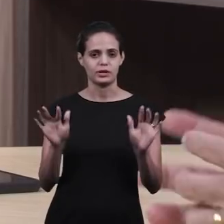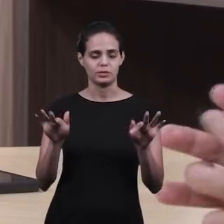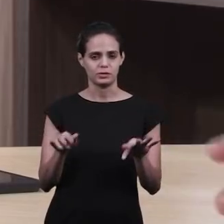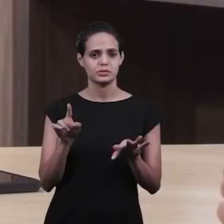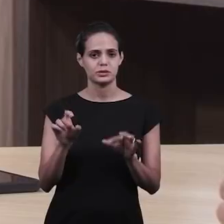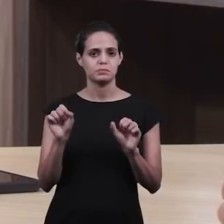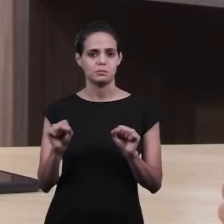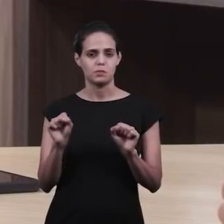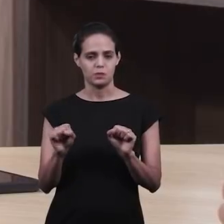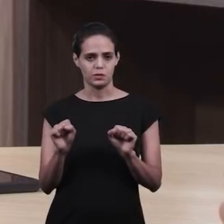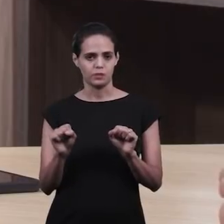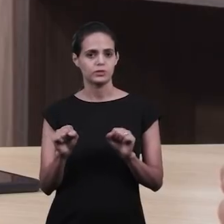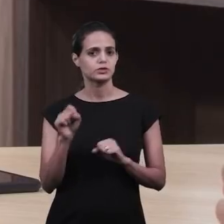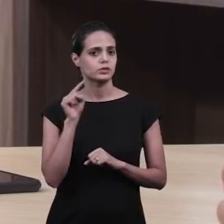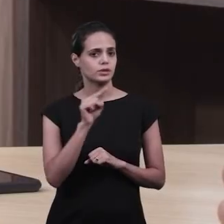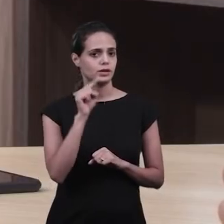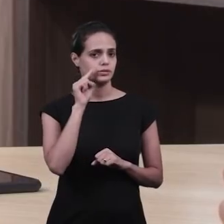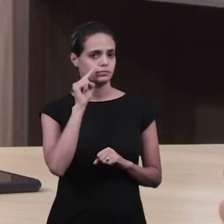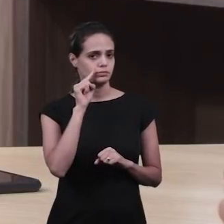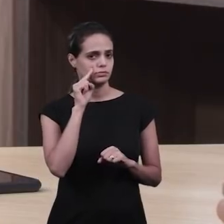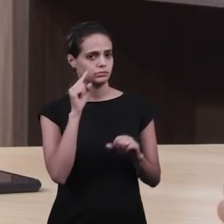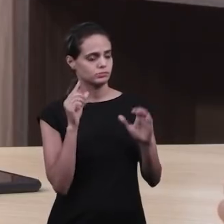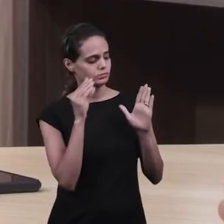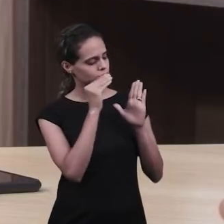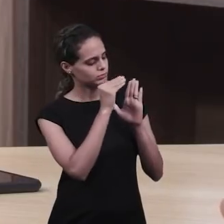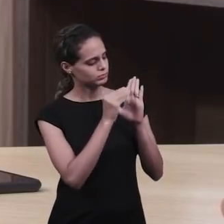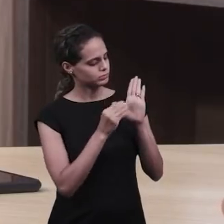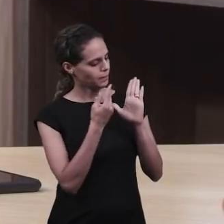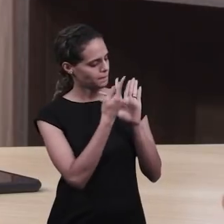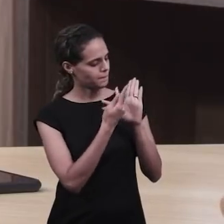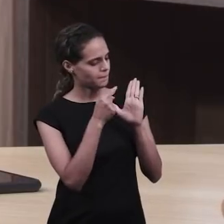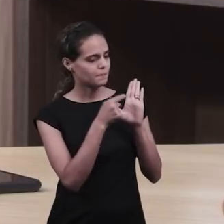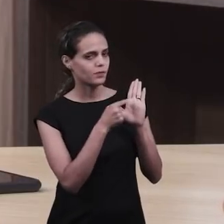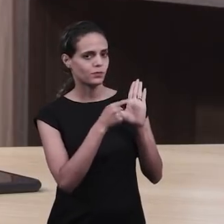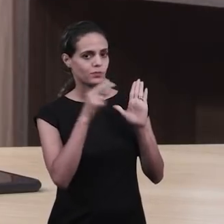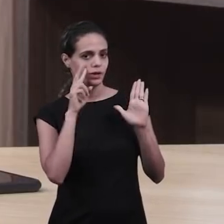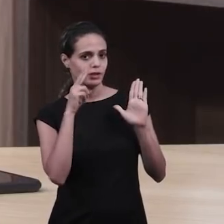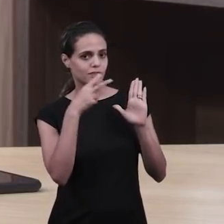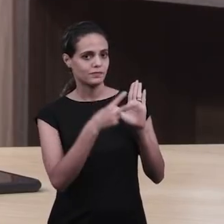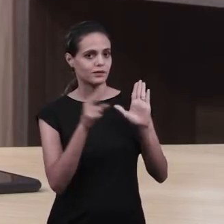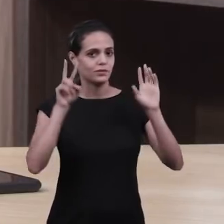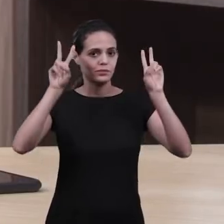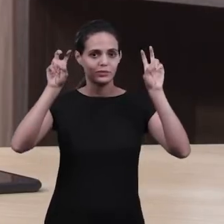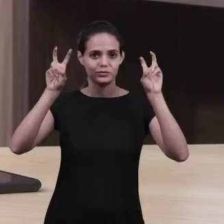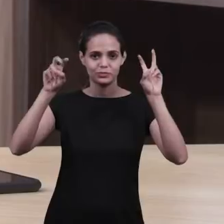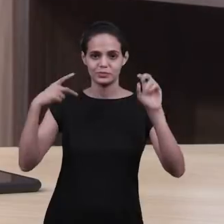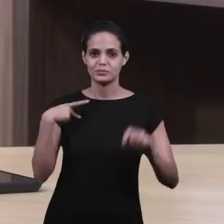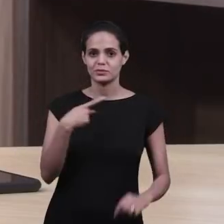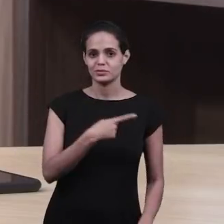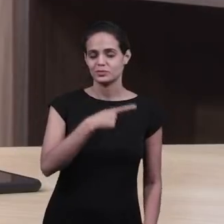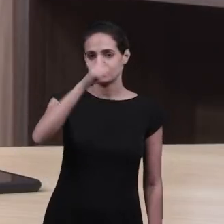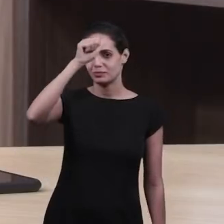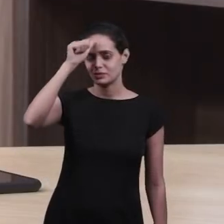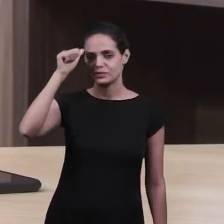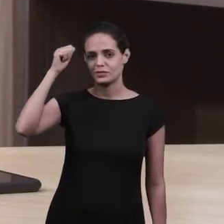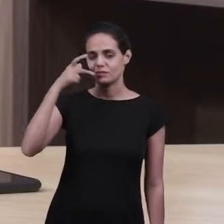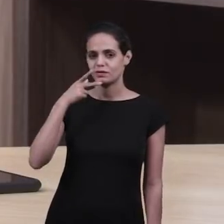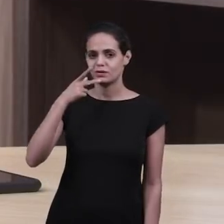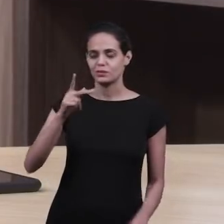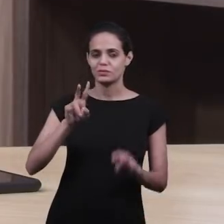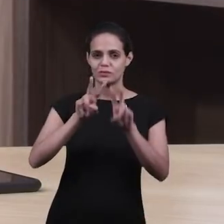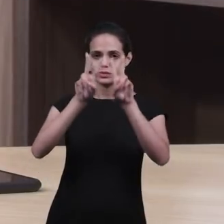assistir o programa da semana passada, que o pastor Amadeu Loureiro, ele começou a falar sobre o assunto ministérios, fez uma